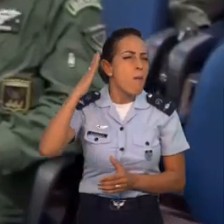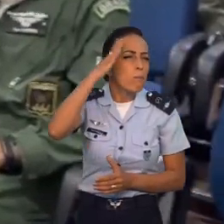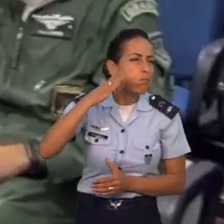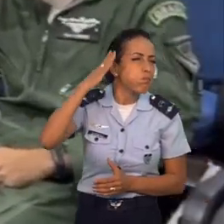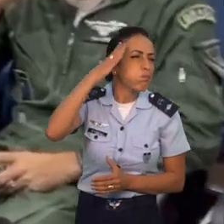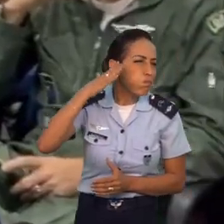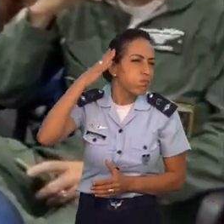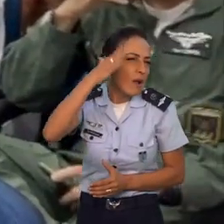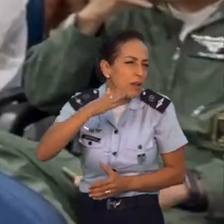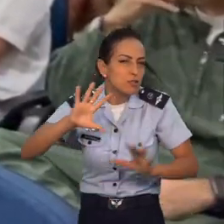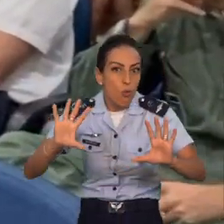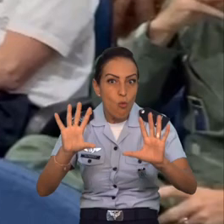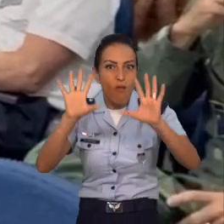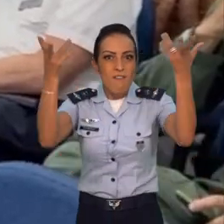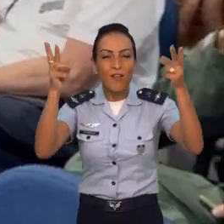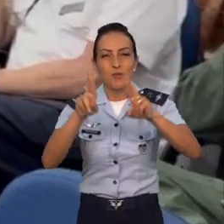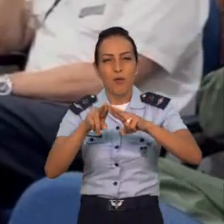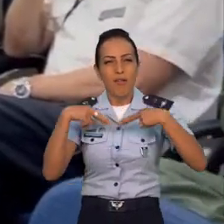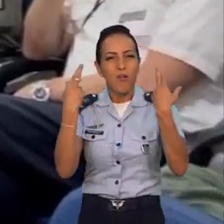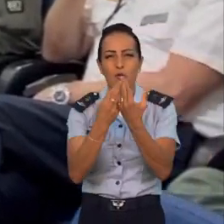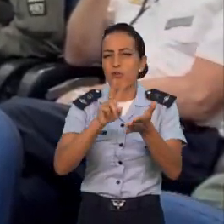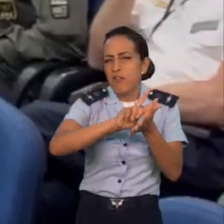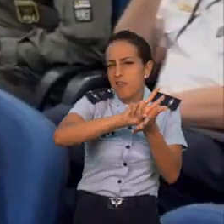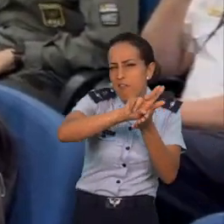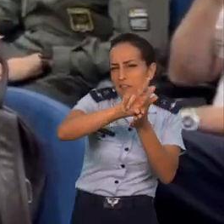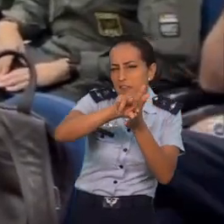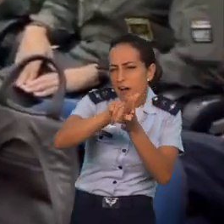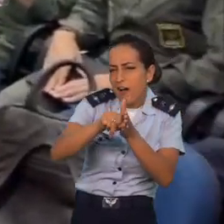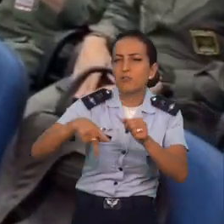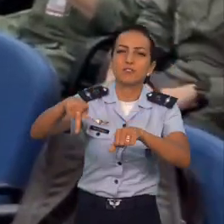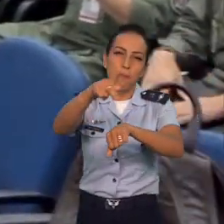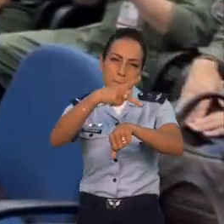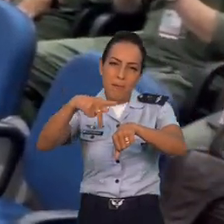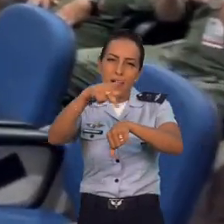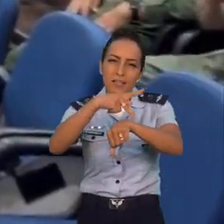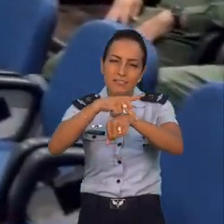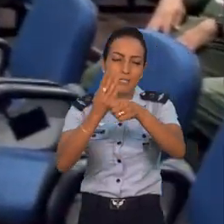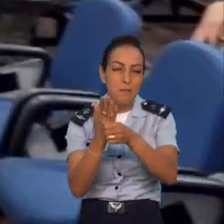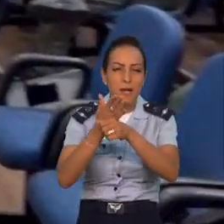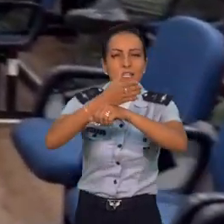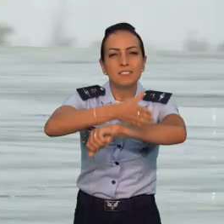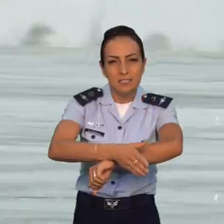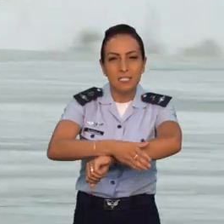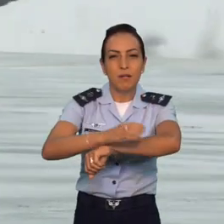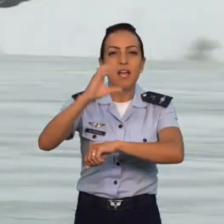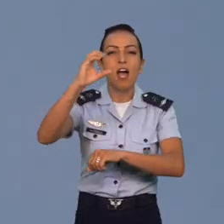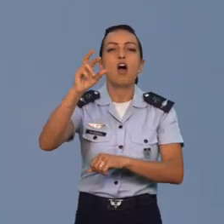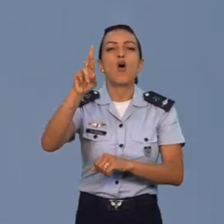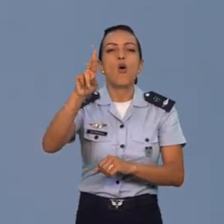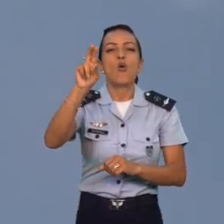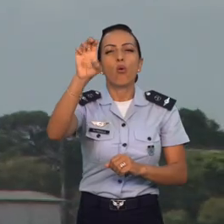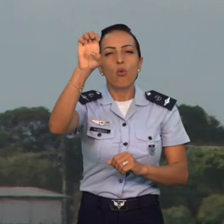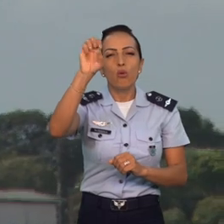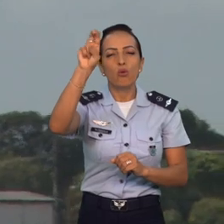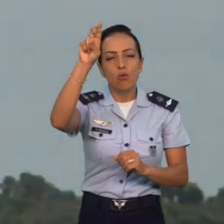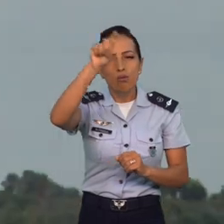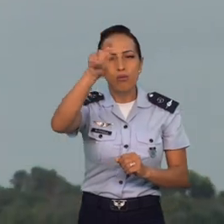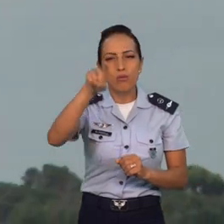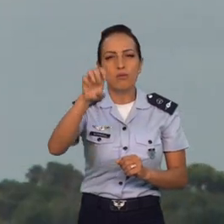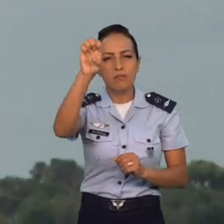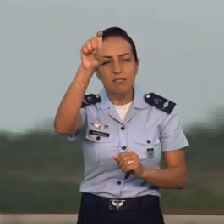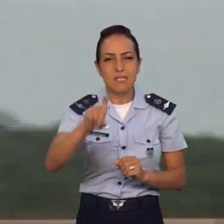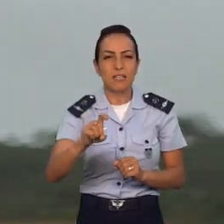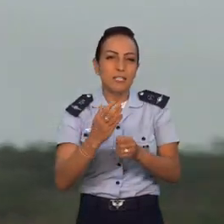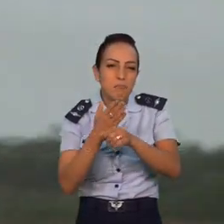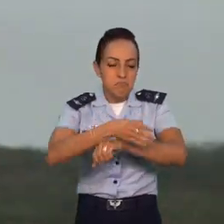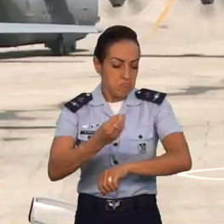Plane Conference. O evento reúne comitivas de diversos países participantes da Cruzex 2024.